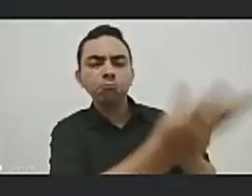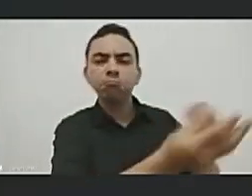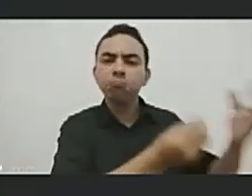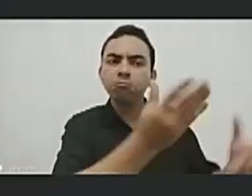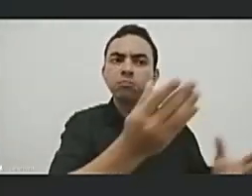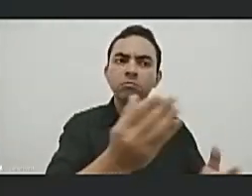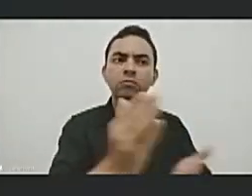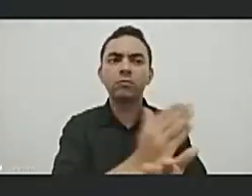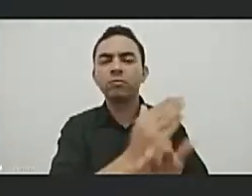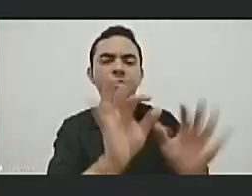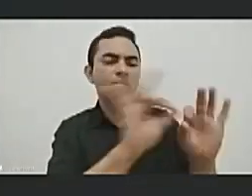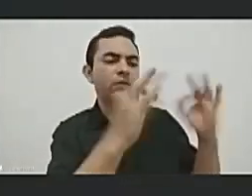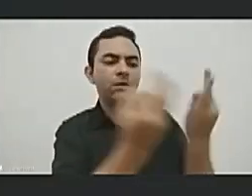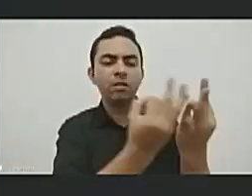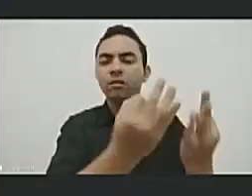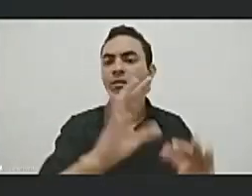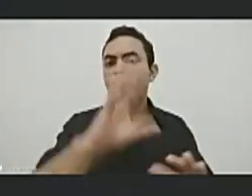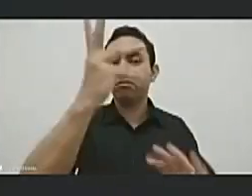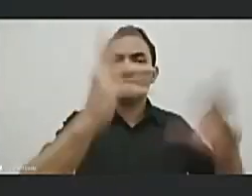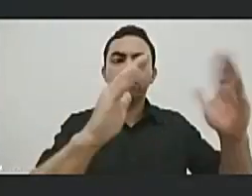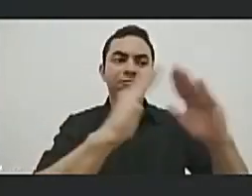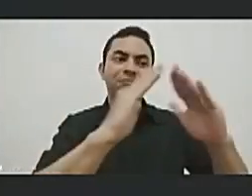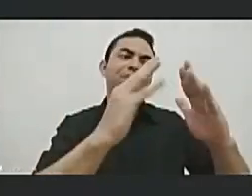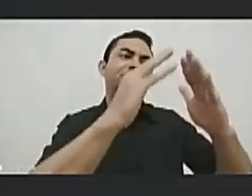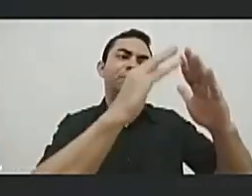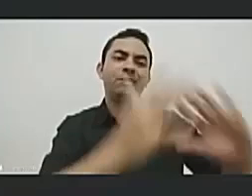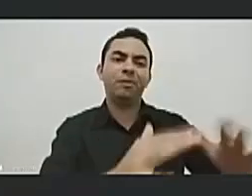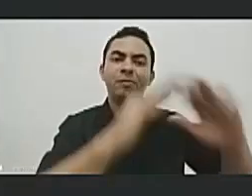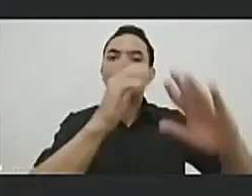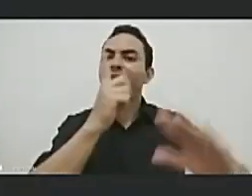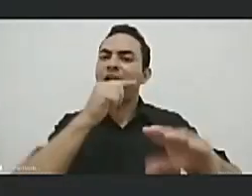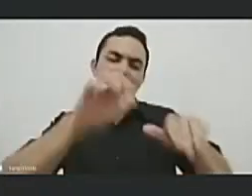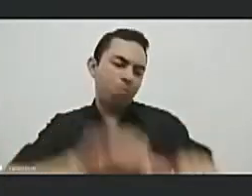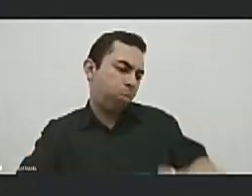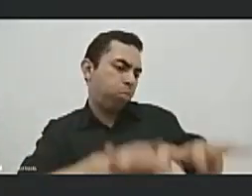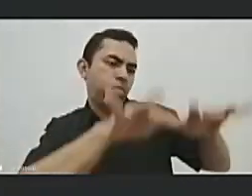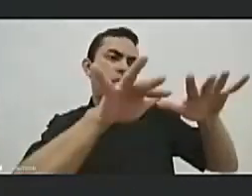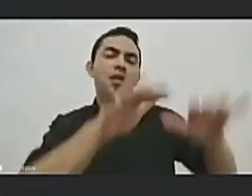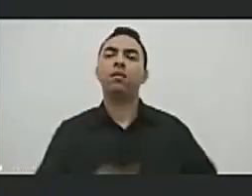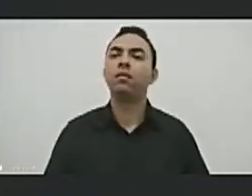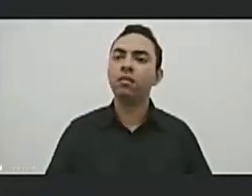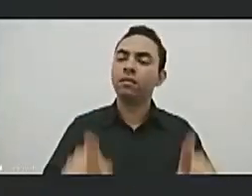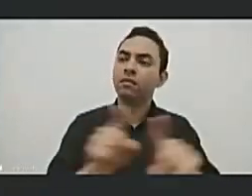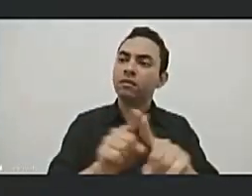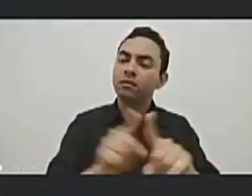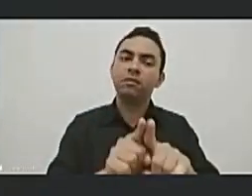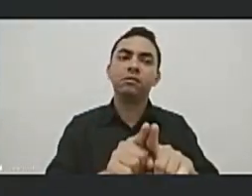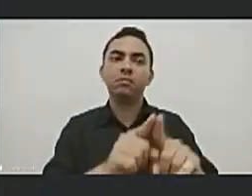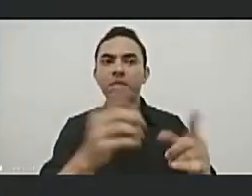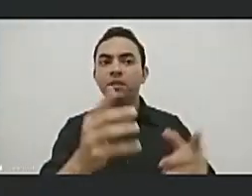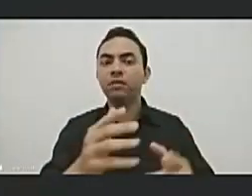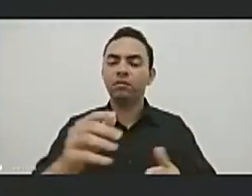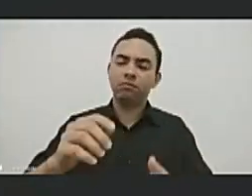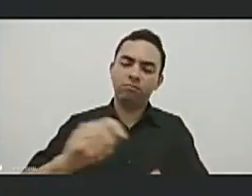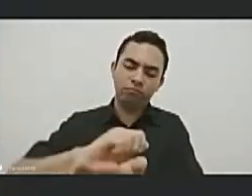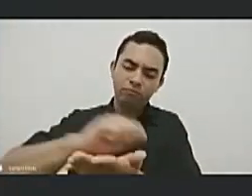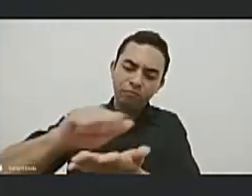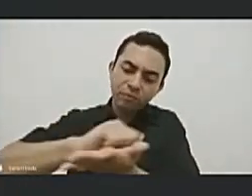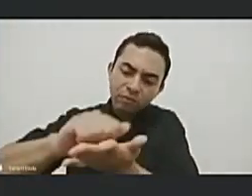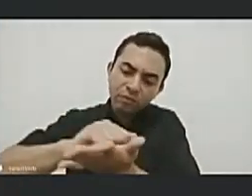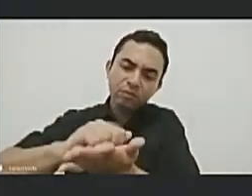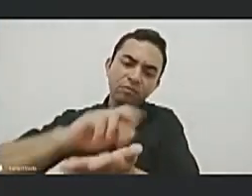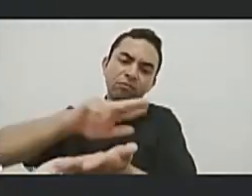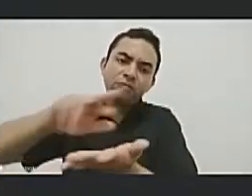como o Ministério Público fez doações de produtos de limpeza no mesmo dia dessa forma as mães